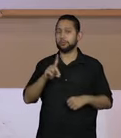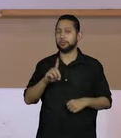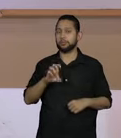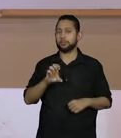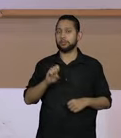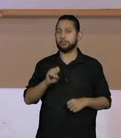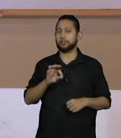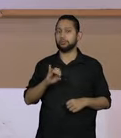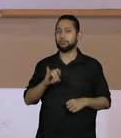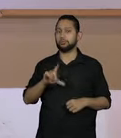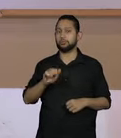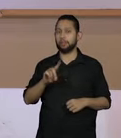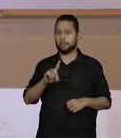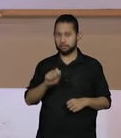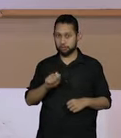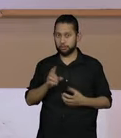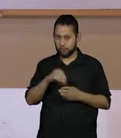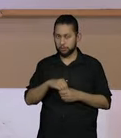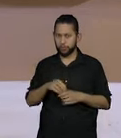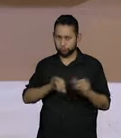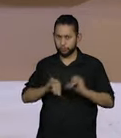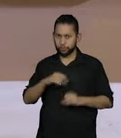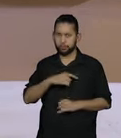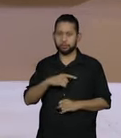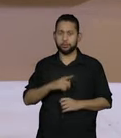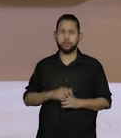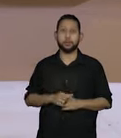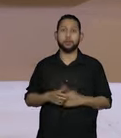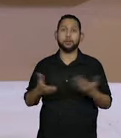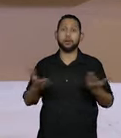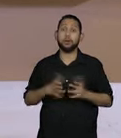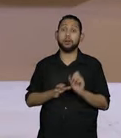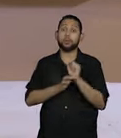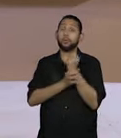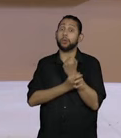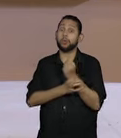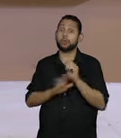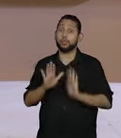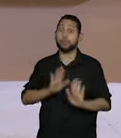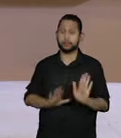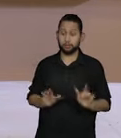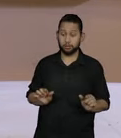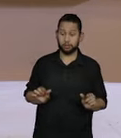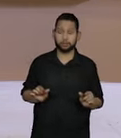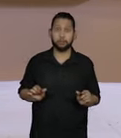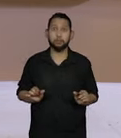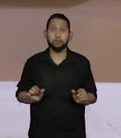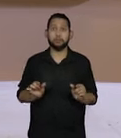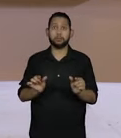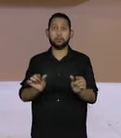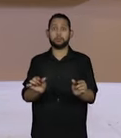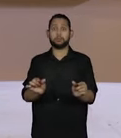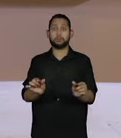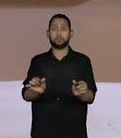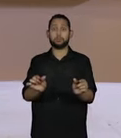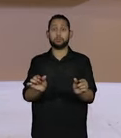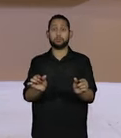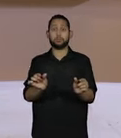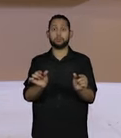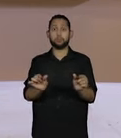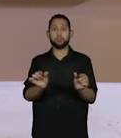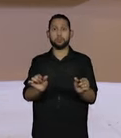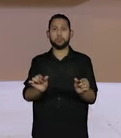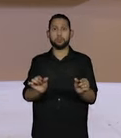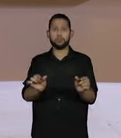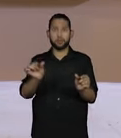é a água do laboratório. E agora, por questão de segurança, nós vamos colocar quem e quem? O hidróxido